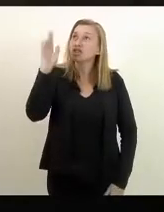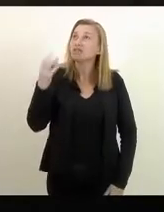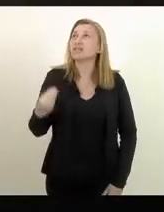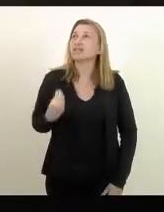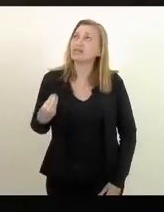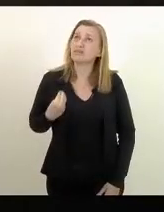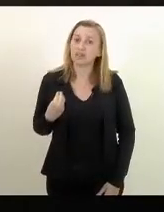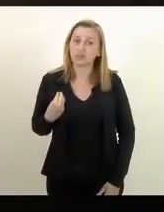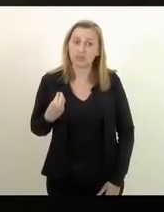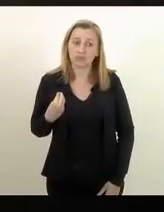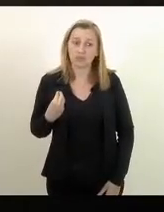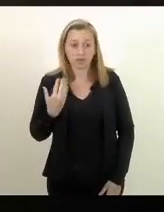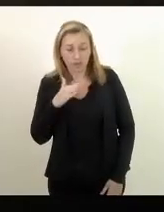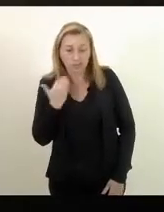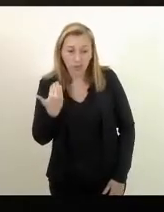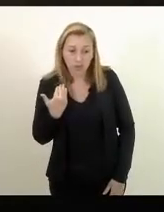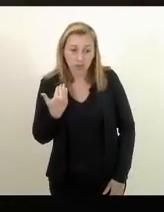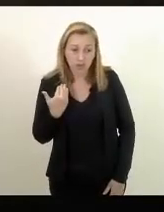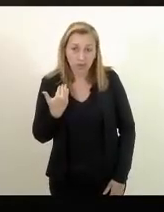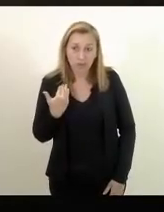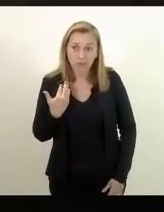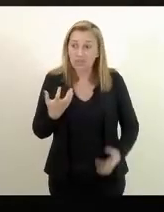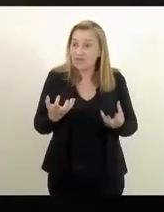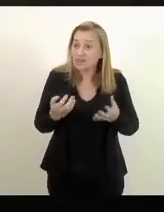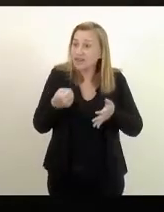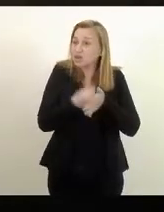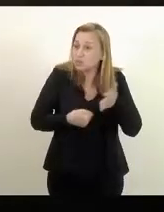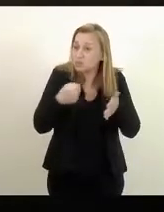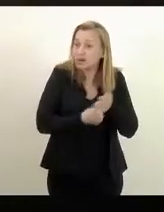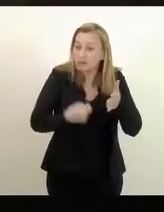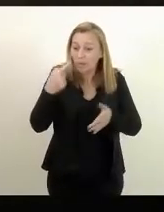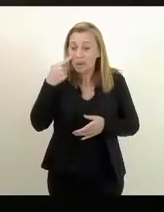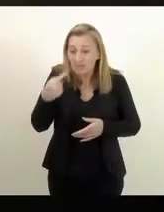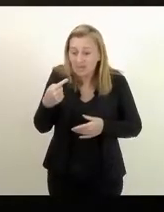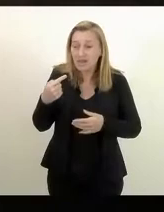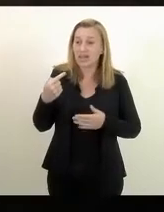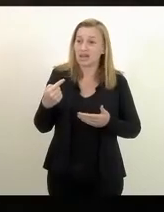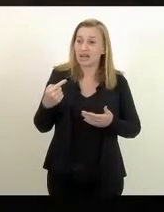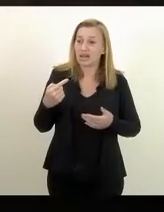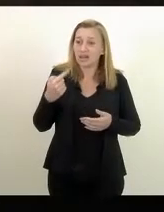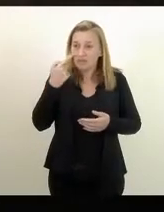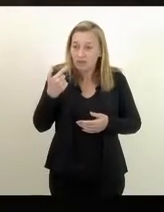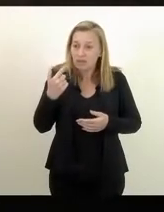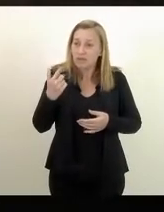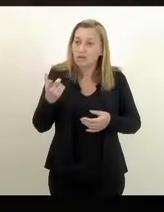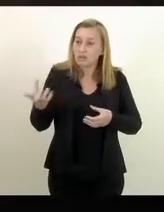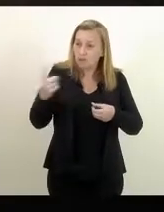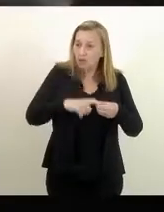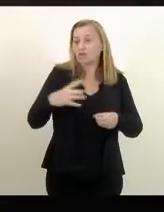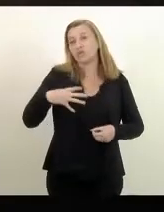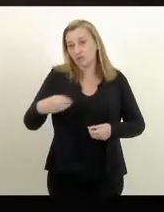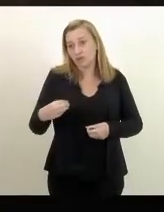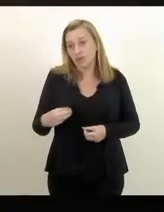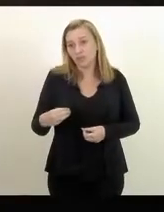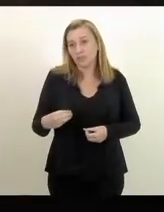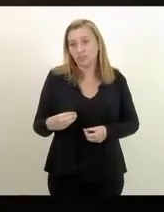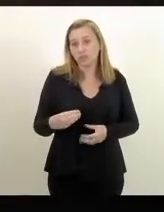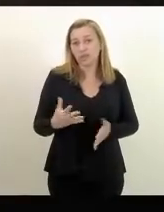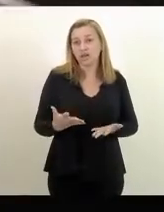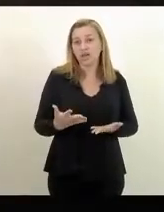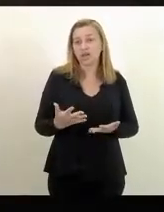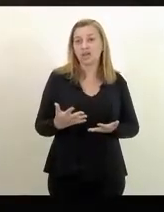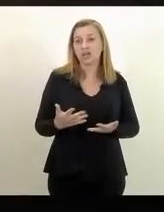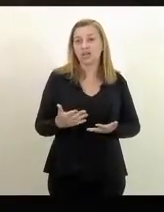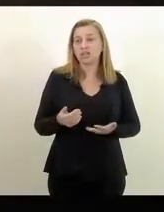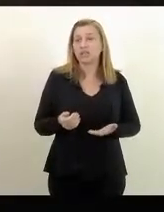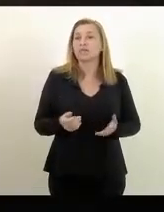testemunhos que já ouvimos de mães, ele nunca acaba. Então, eu quero dizer à vossa excelência que me uno à sua atitude,